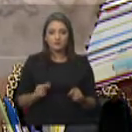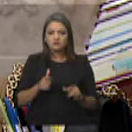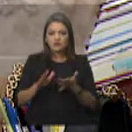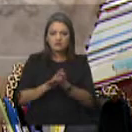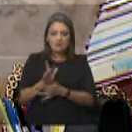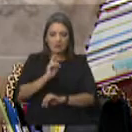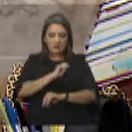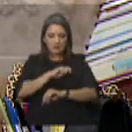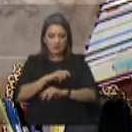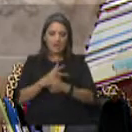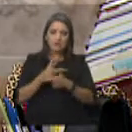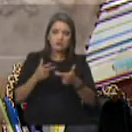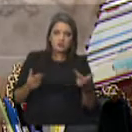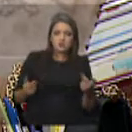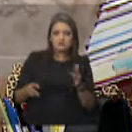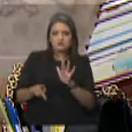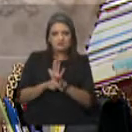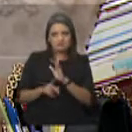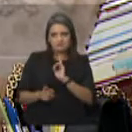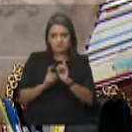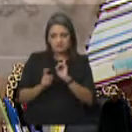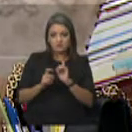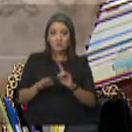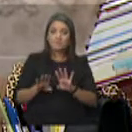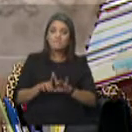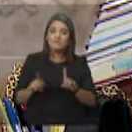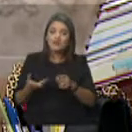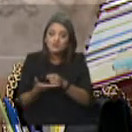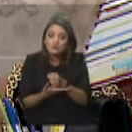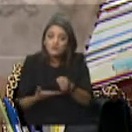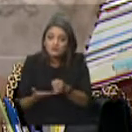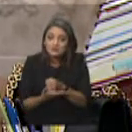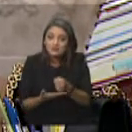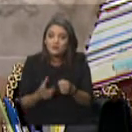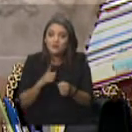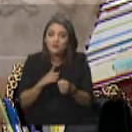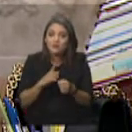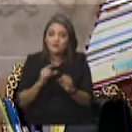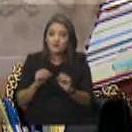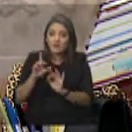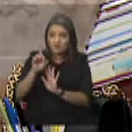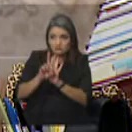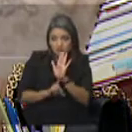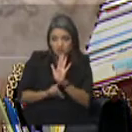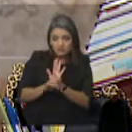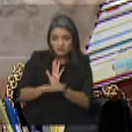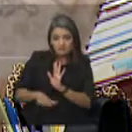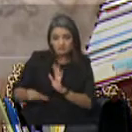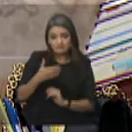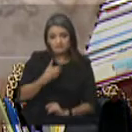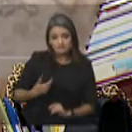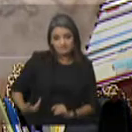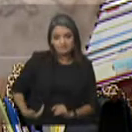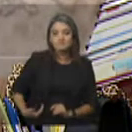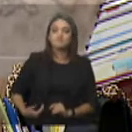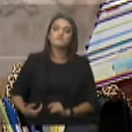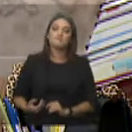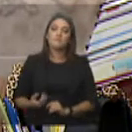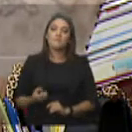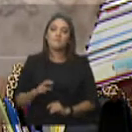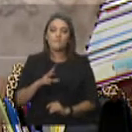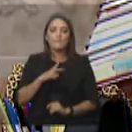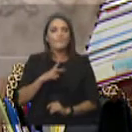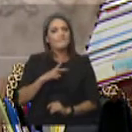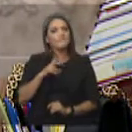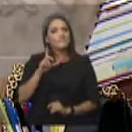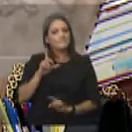ou de atuação culposa do administrador. O princípio basilar de aplicação no âmbito do direito público ou privado é de